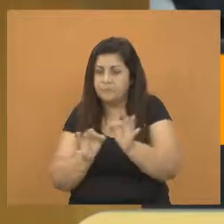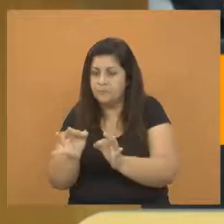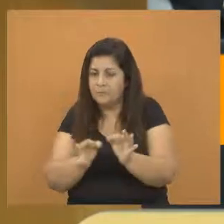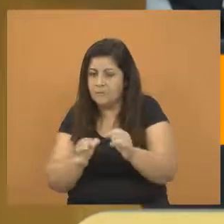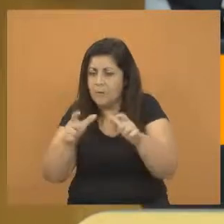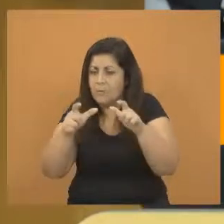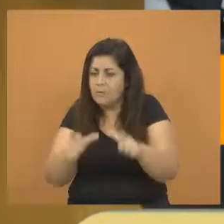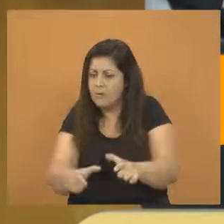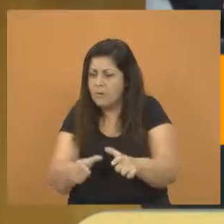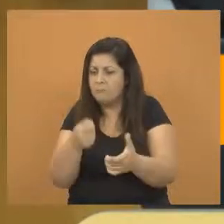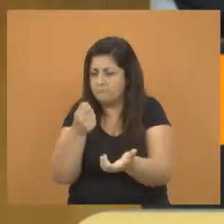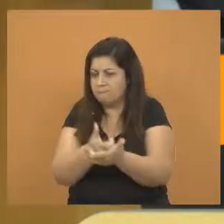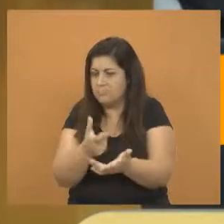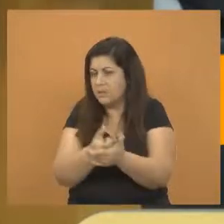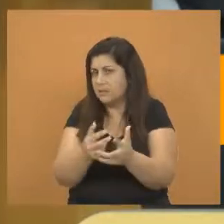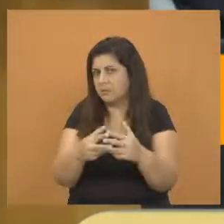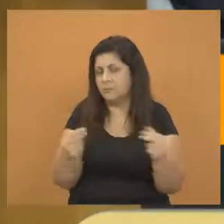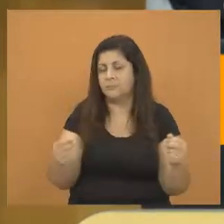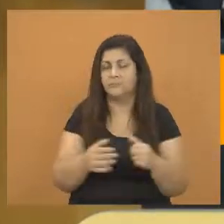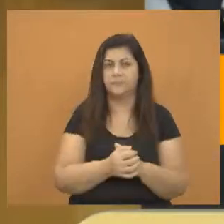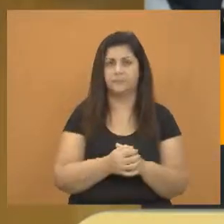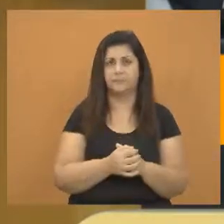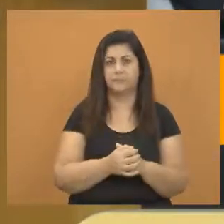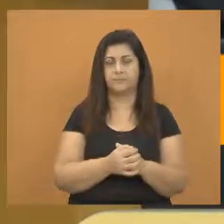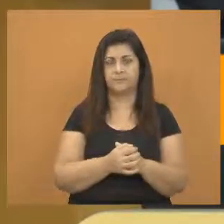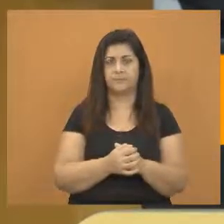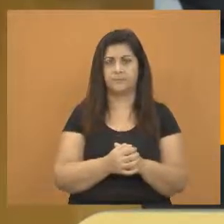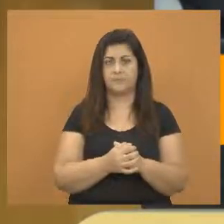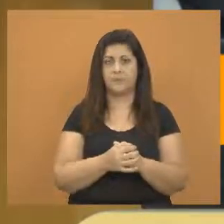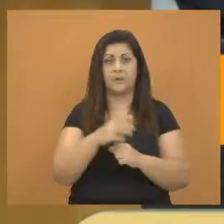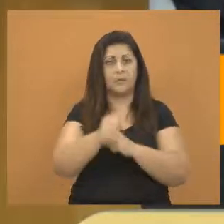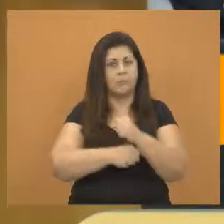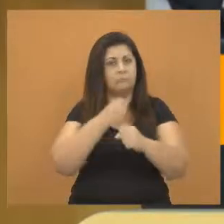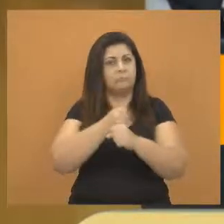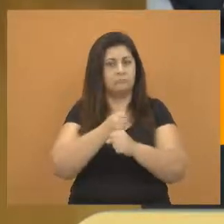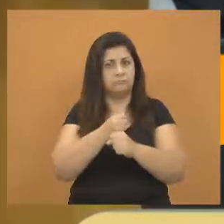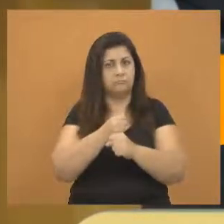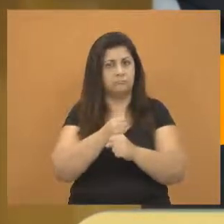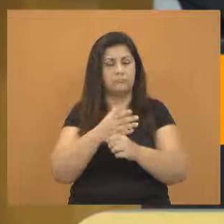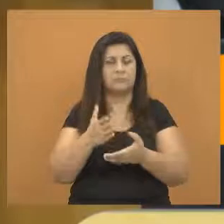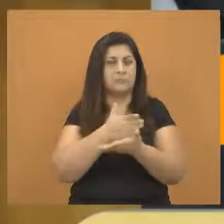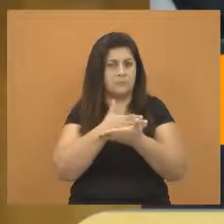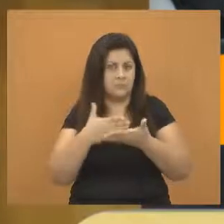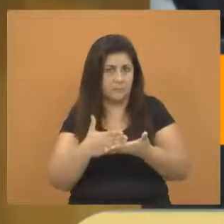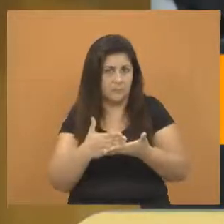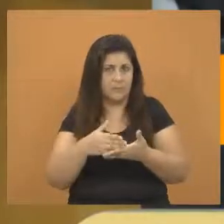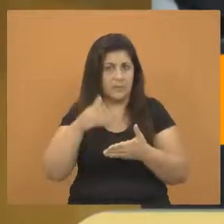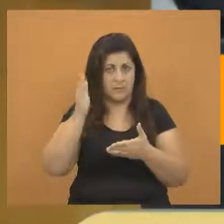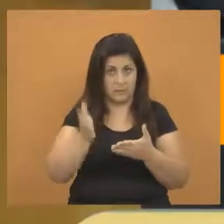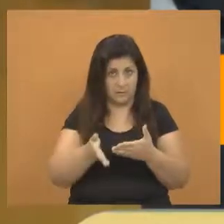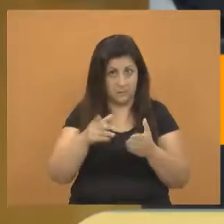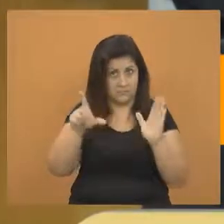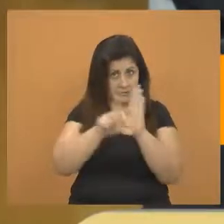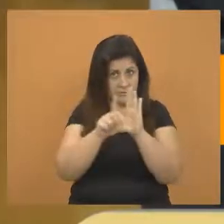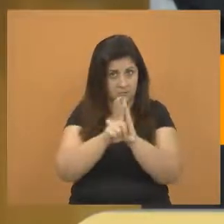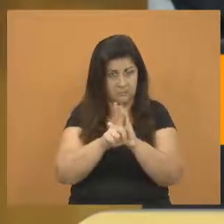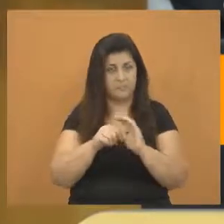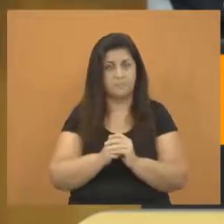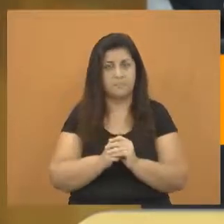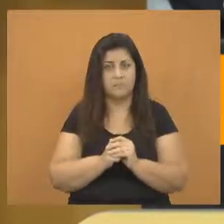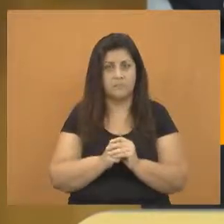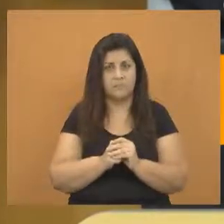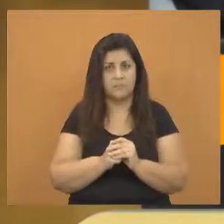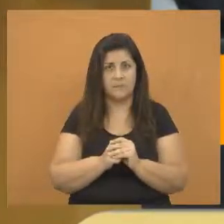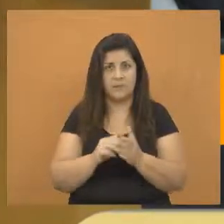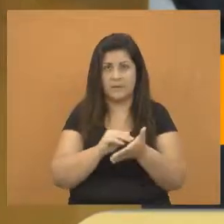dos recursos. Parágrafo único. Anualmente, a partir da vigência desta lei, a Secretaria de